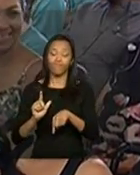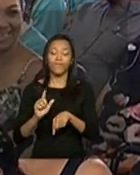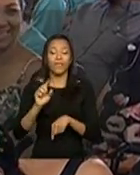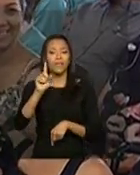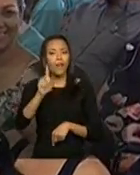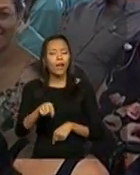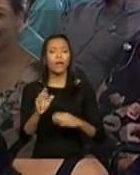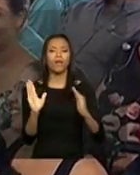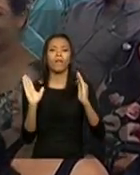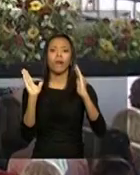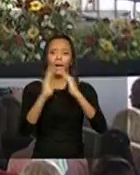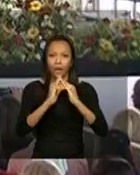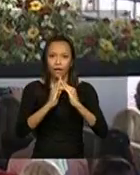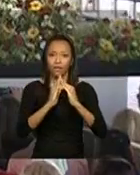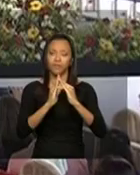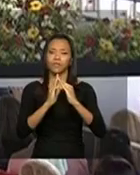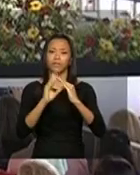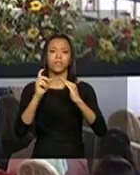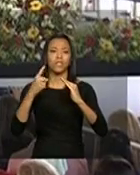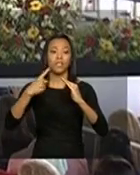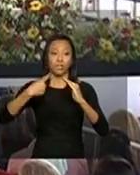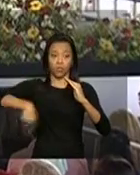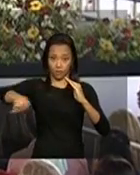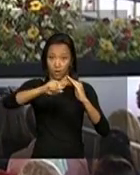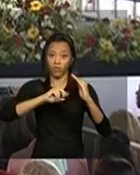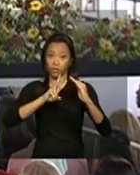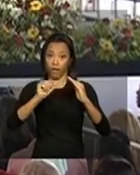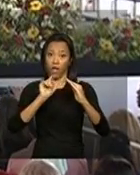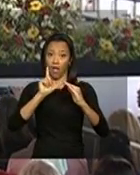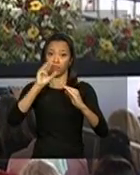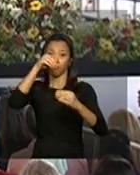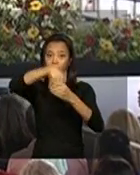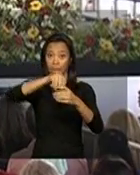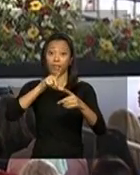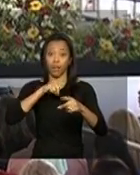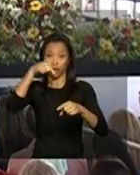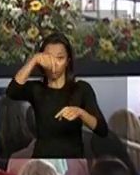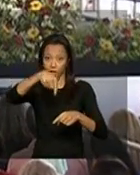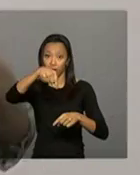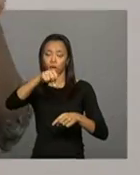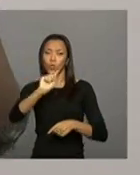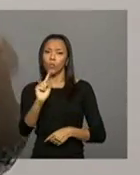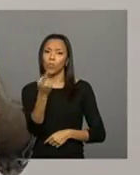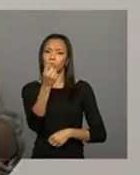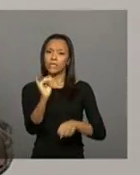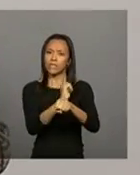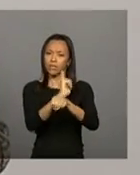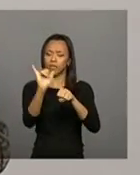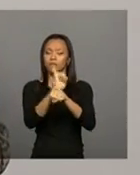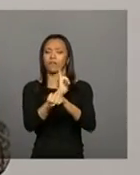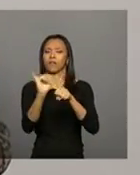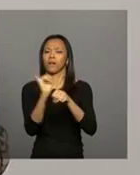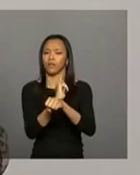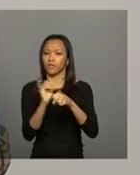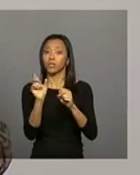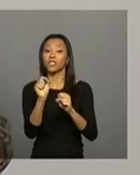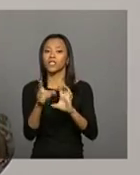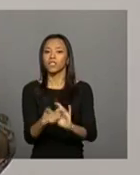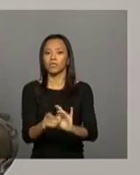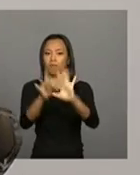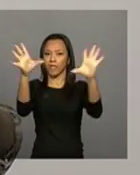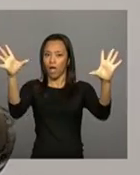uma casa onde nós vamos ter aqui um dos instrumentos maiores de